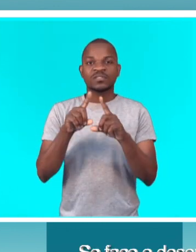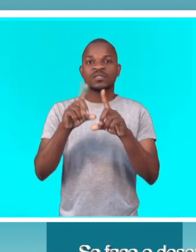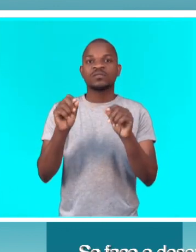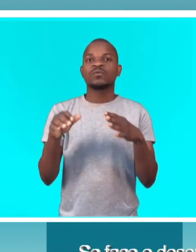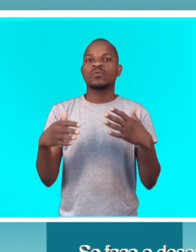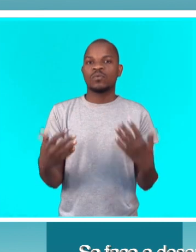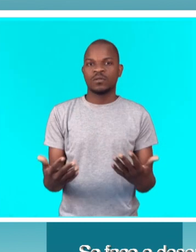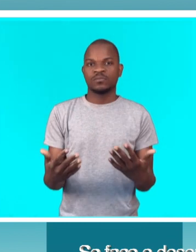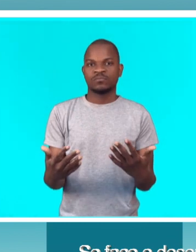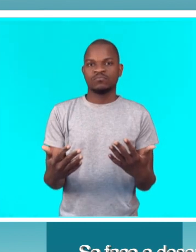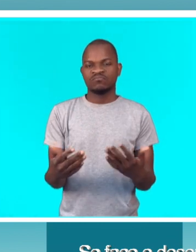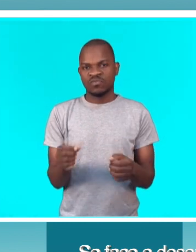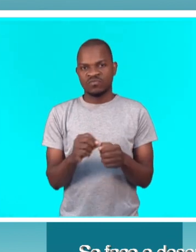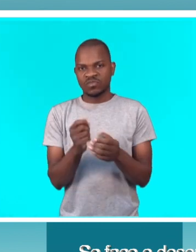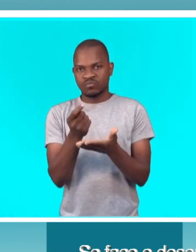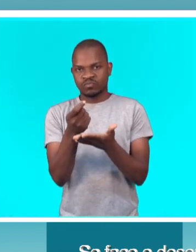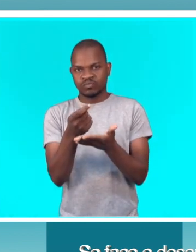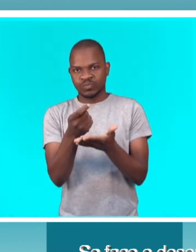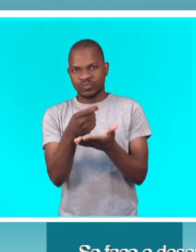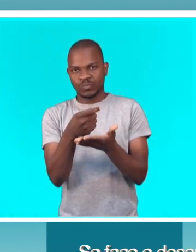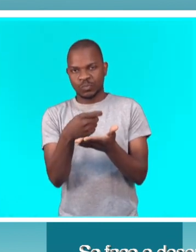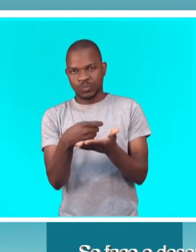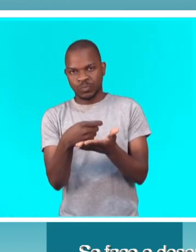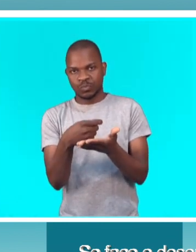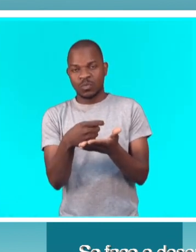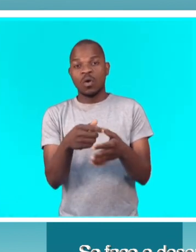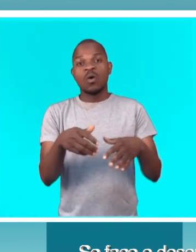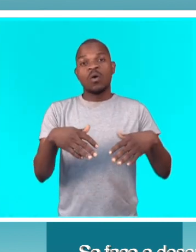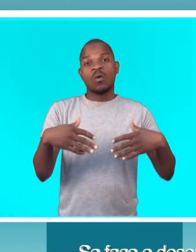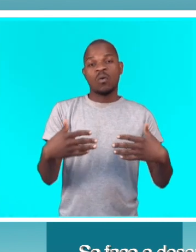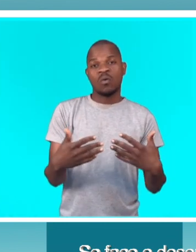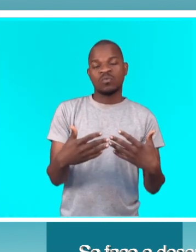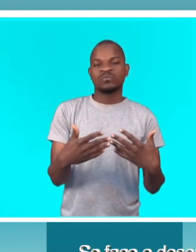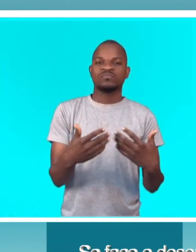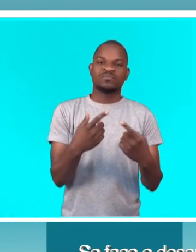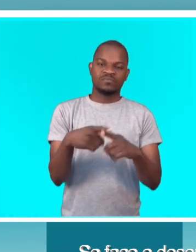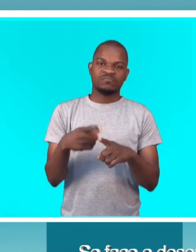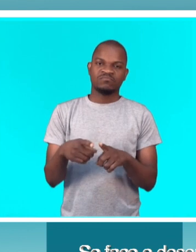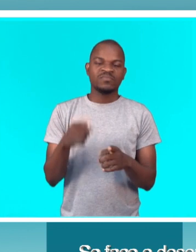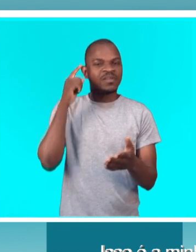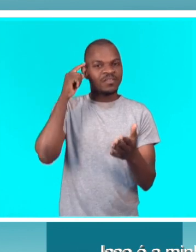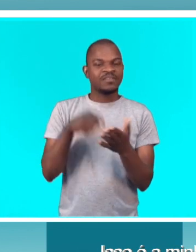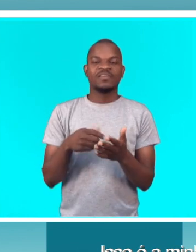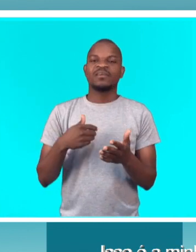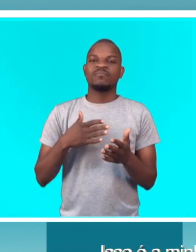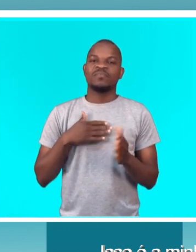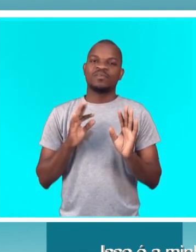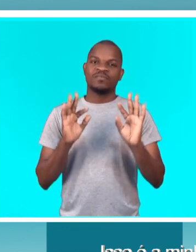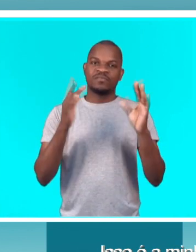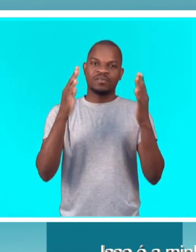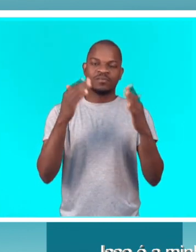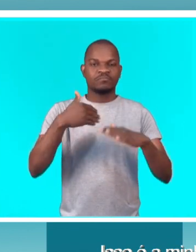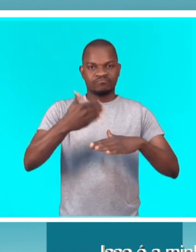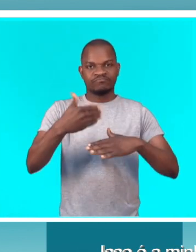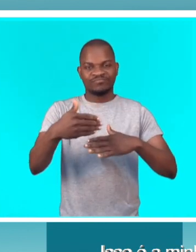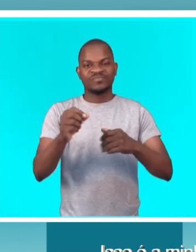vou fazer um desenho realista, ok? Ou eu vou desenhar só para dizer, então, isso já é minha vida, já está comigo, já